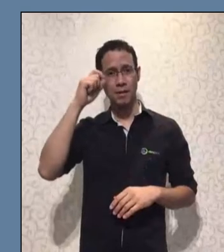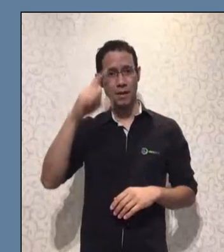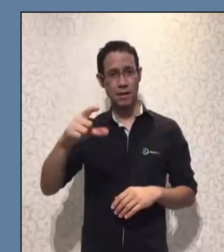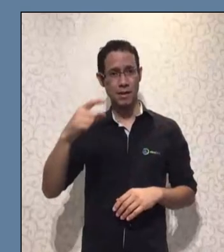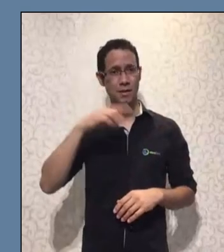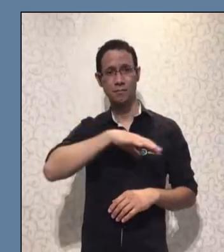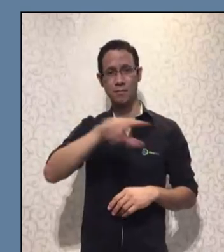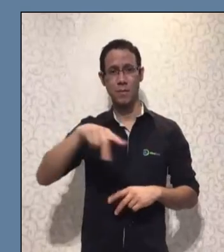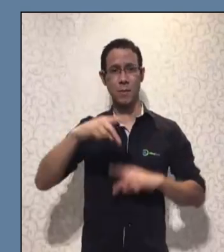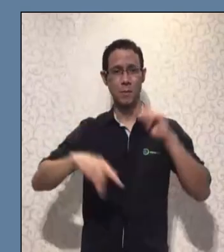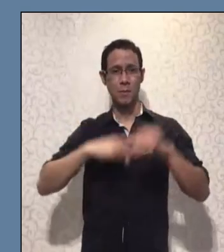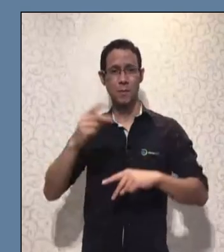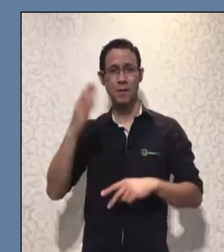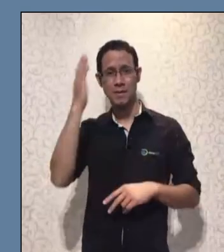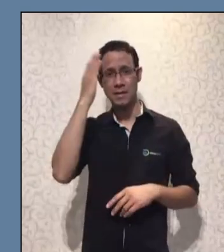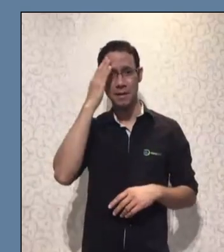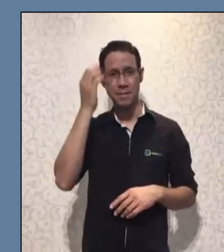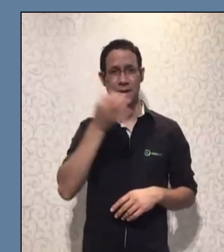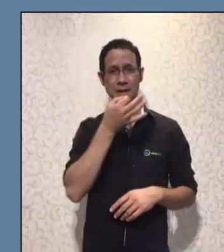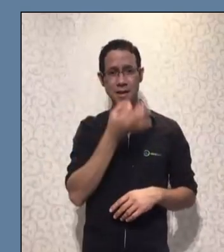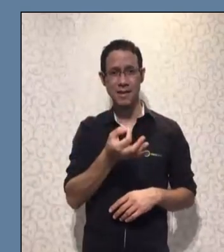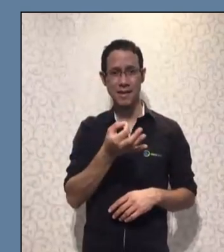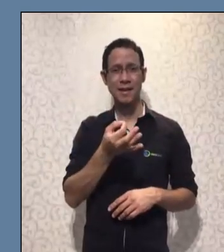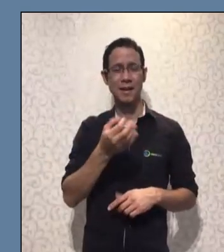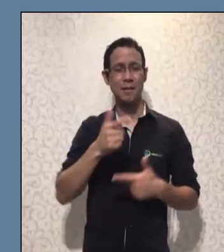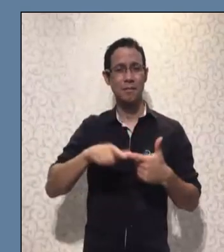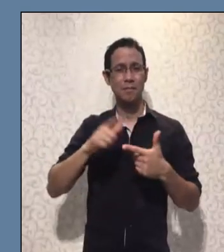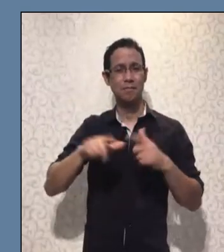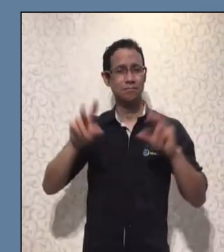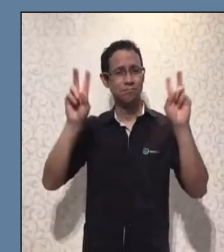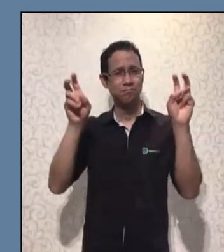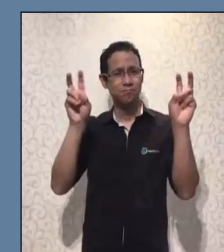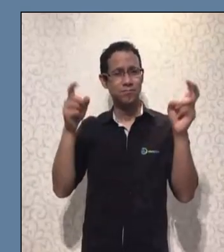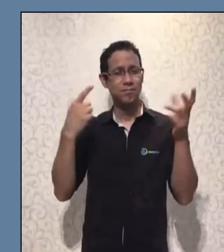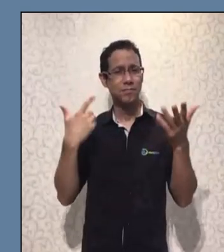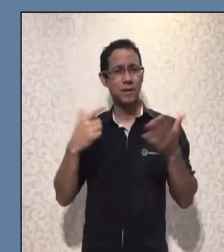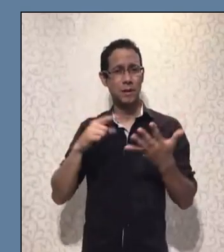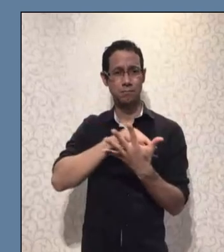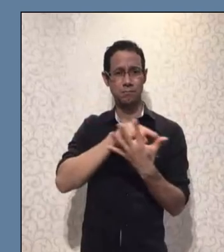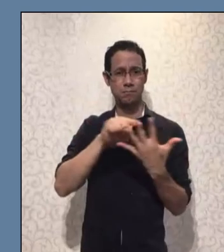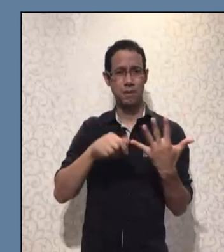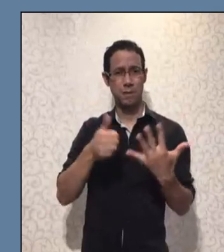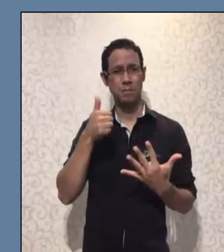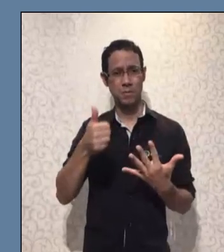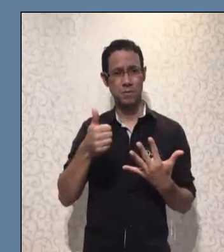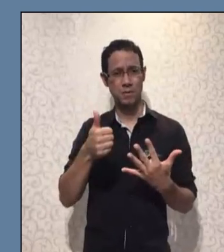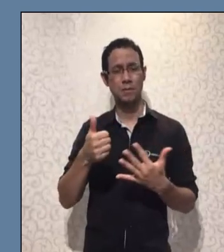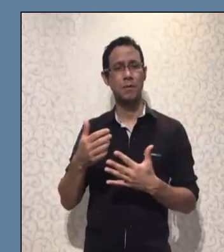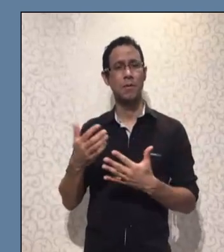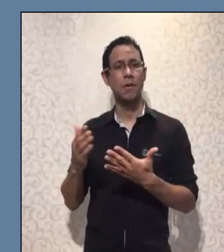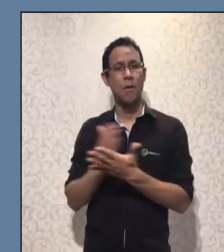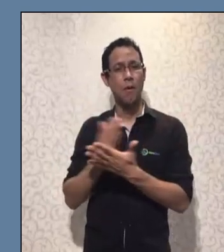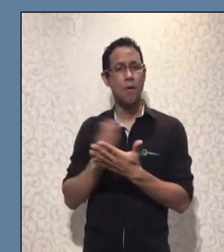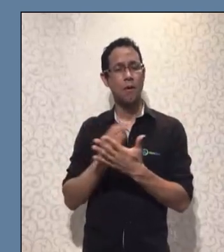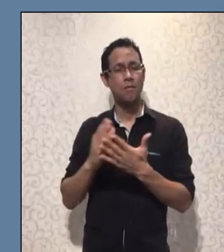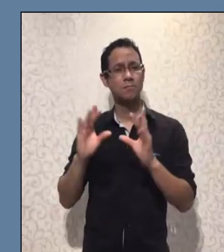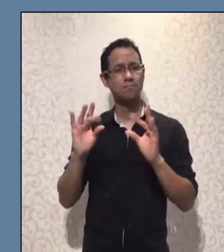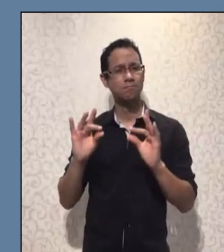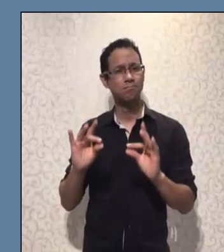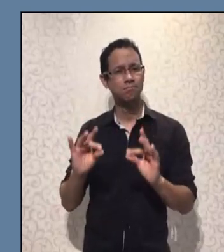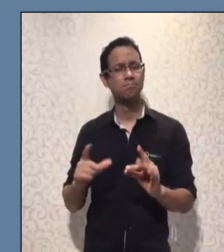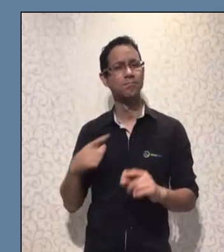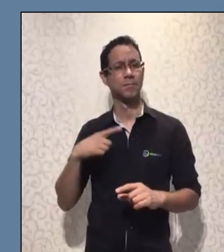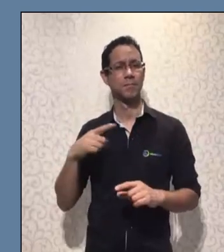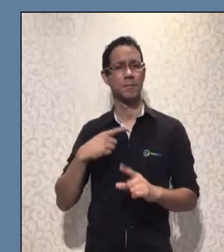de vocês as problematizações, tanto os aspectos positivos, quanto as questões mais delicadas em relação a essa